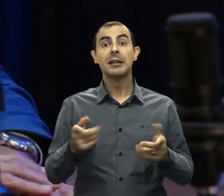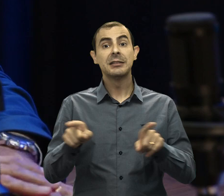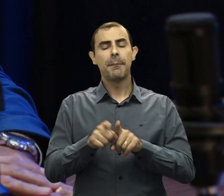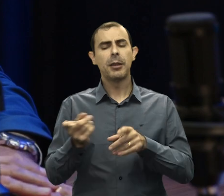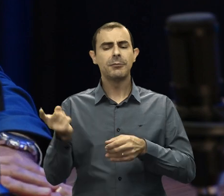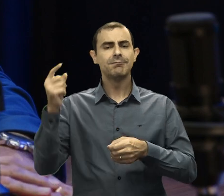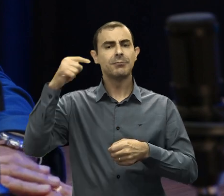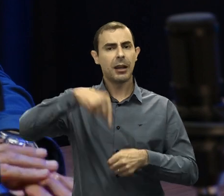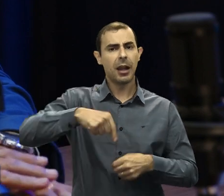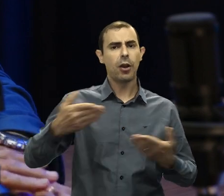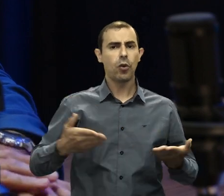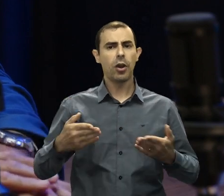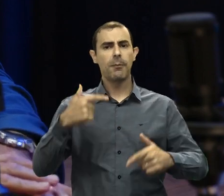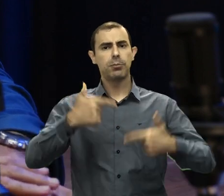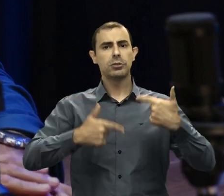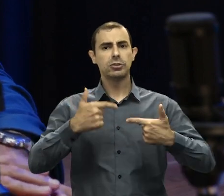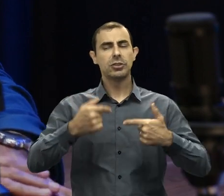política